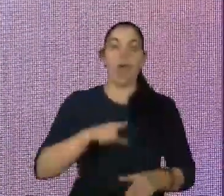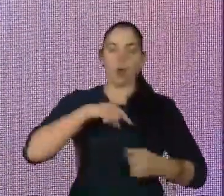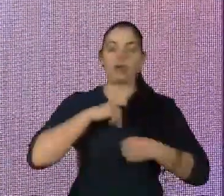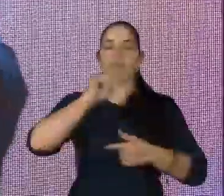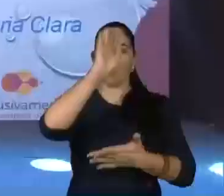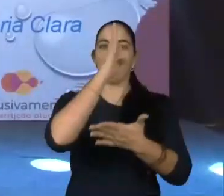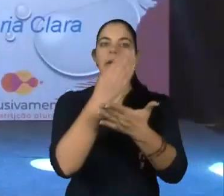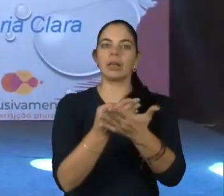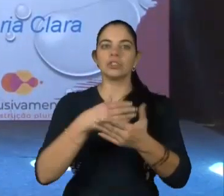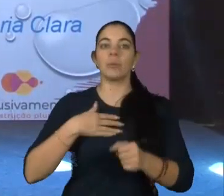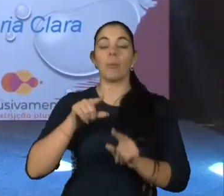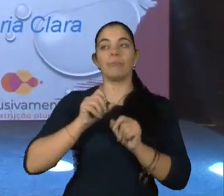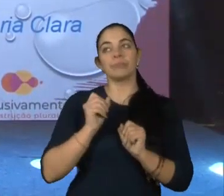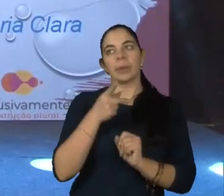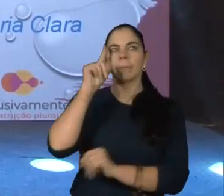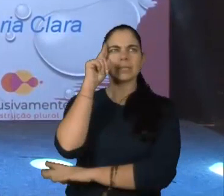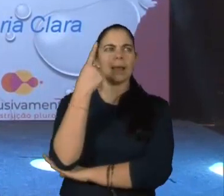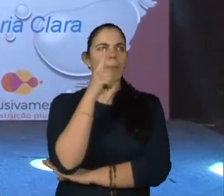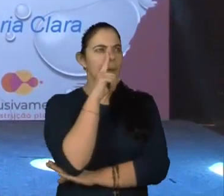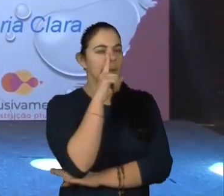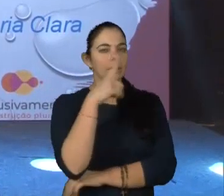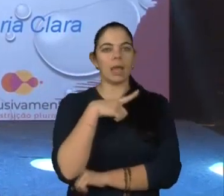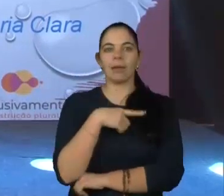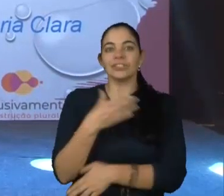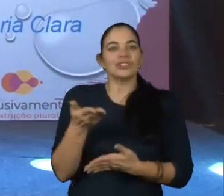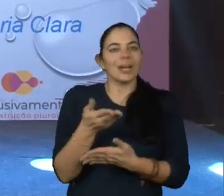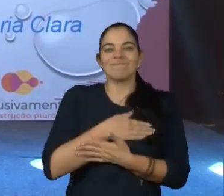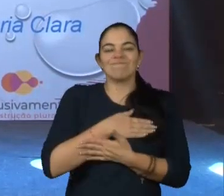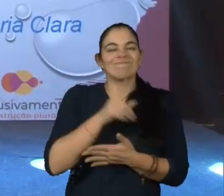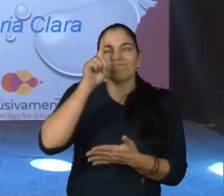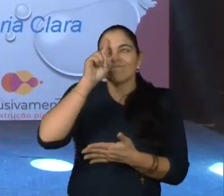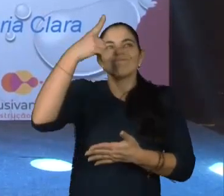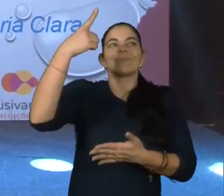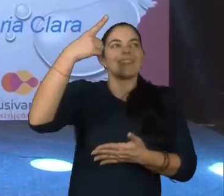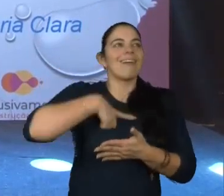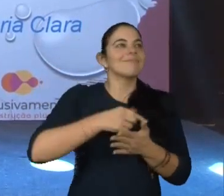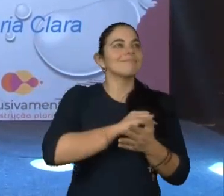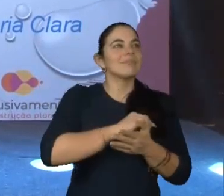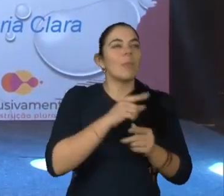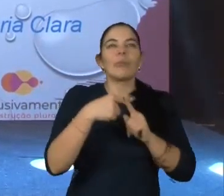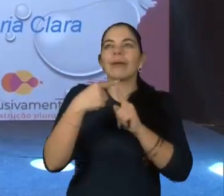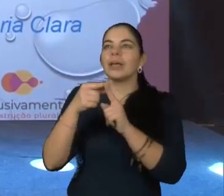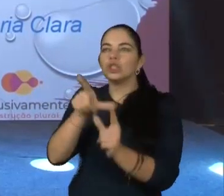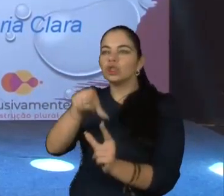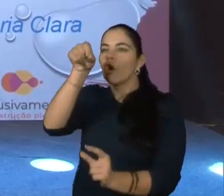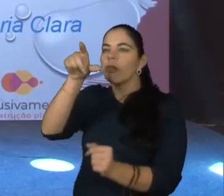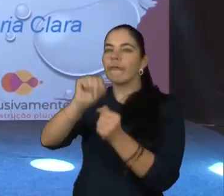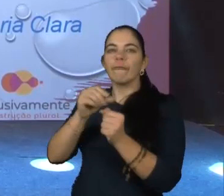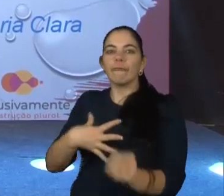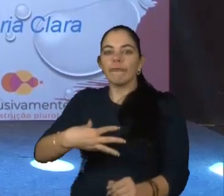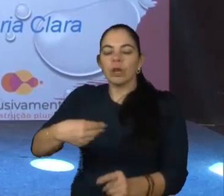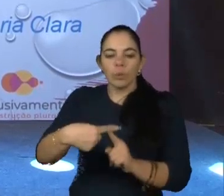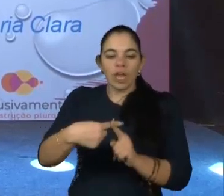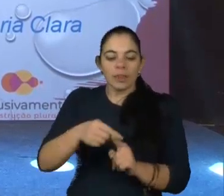A maternidade, por si só, ela já é plural. A partir do momento que a gente decide ter um filho, a gente vai estar